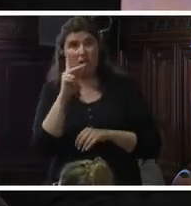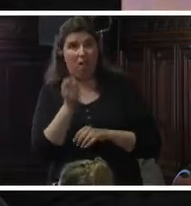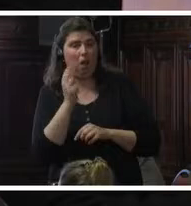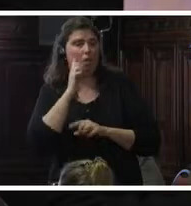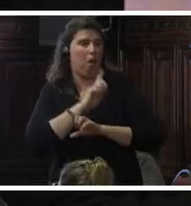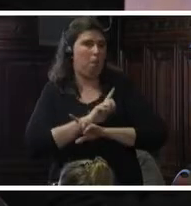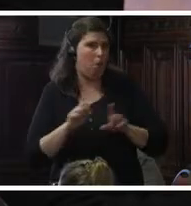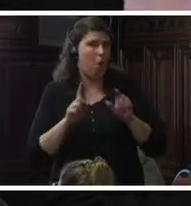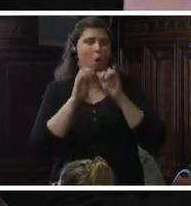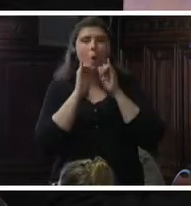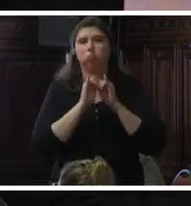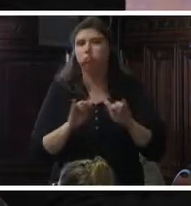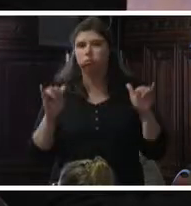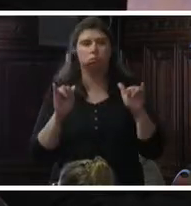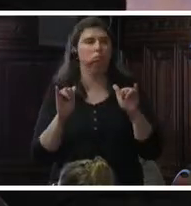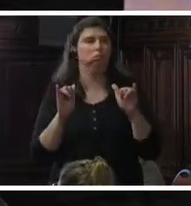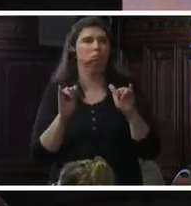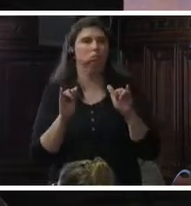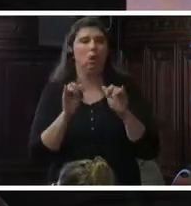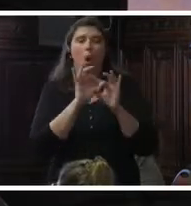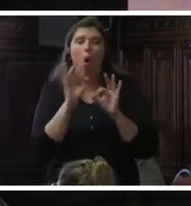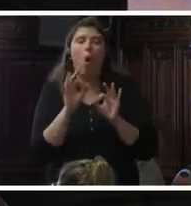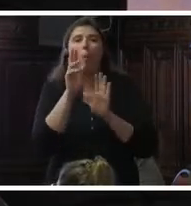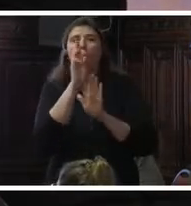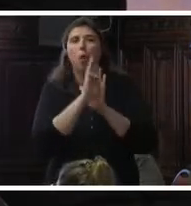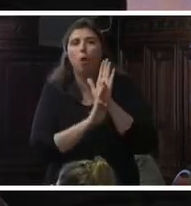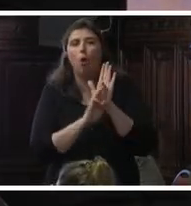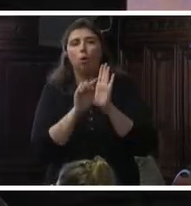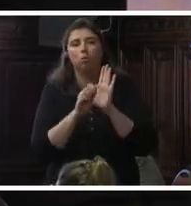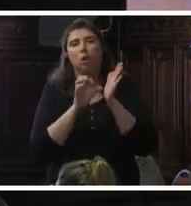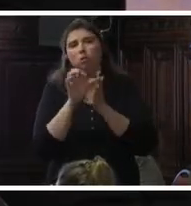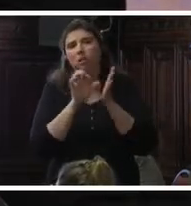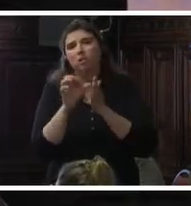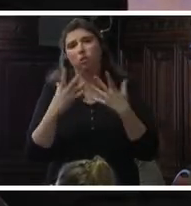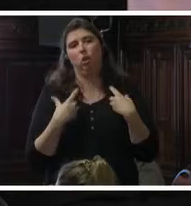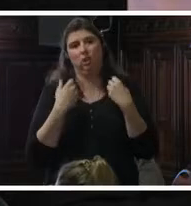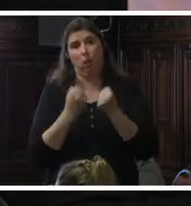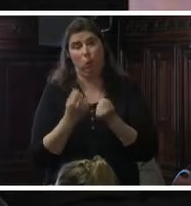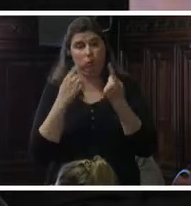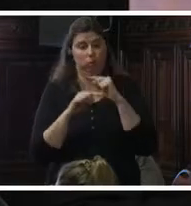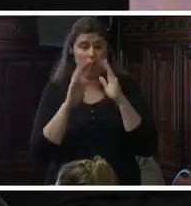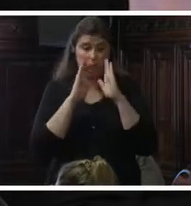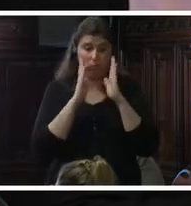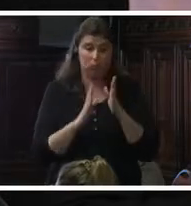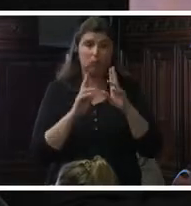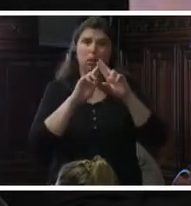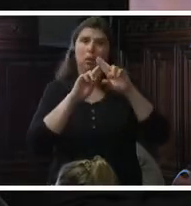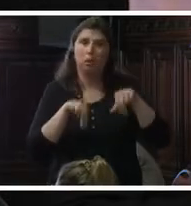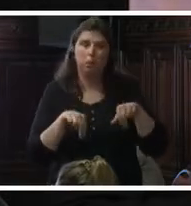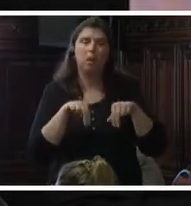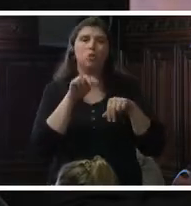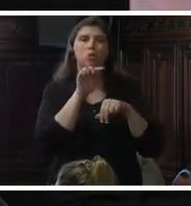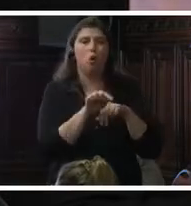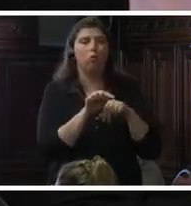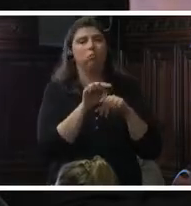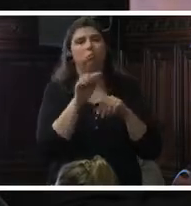informação ou protocolos nos serviços de saúde. O foco principal foi a eliminação do vetor e a responsabilidade individual das